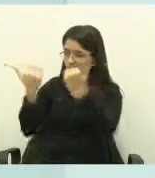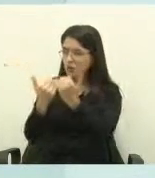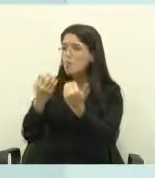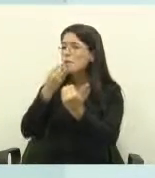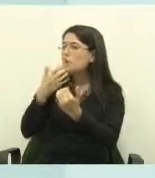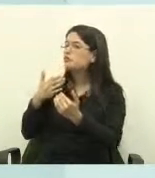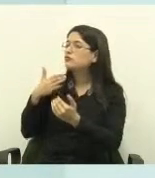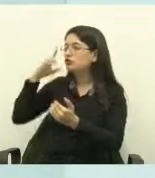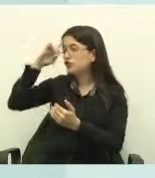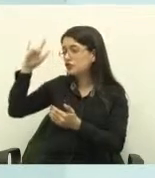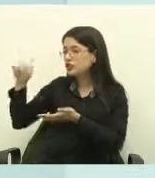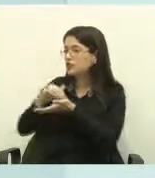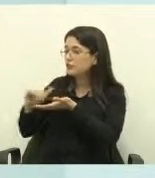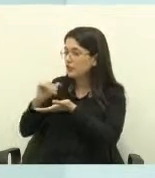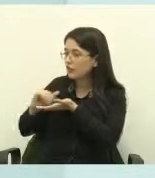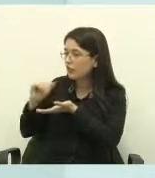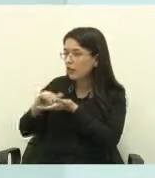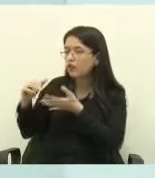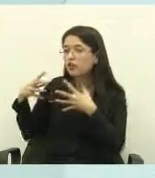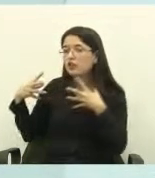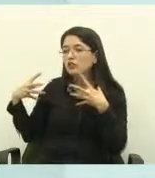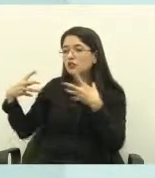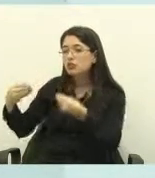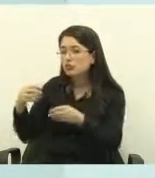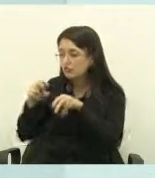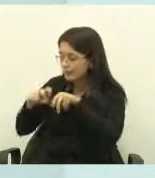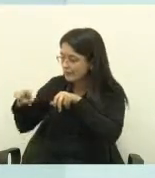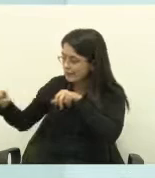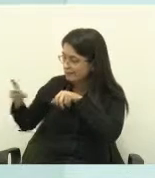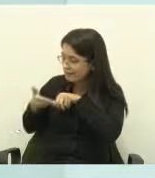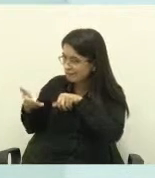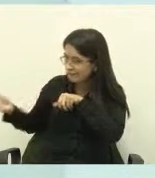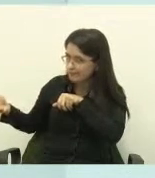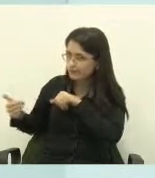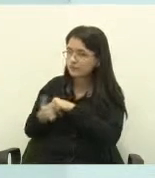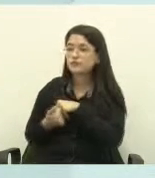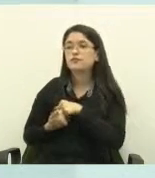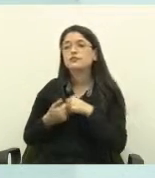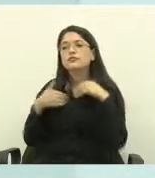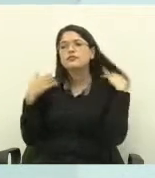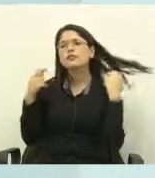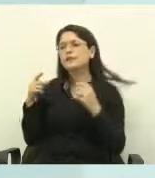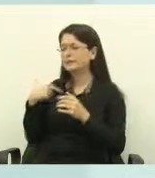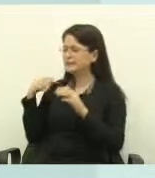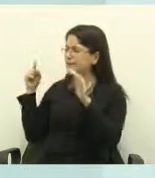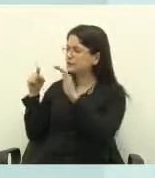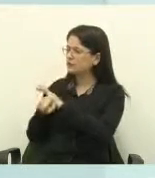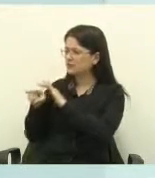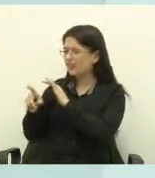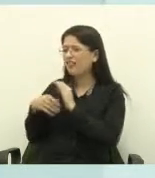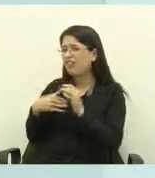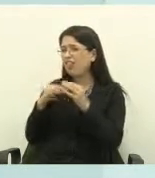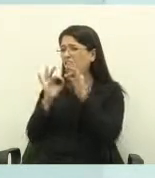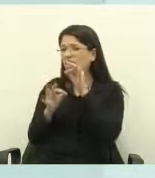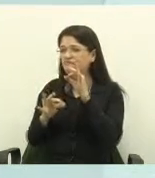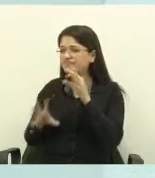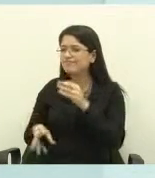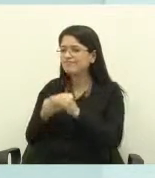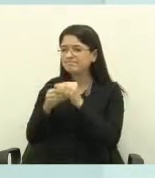secretária, em nome da secretária, bom dia a todos da mesa. Secretária, vou ser sucinto, bem